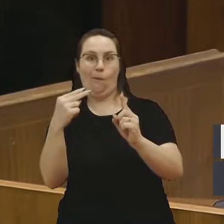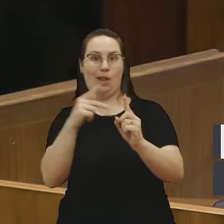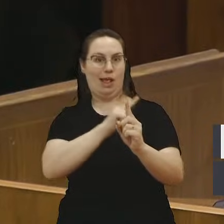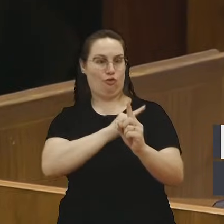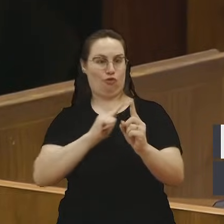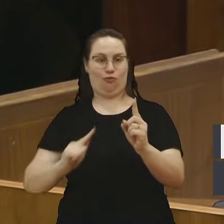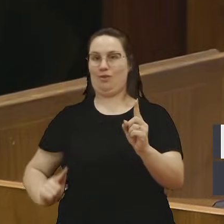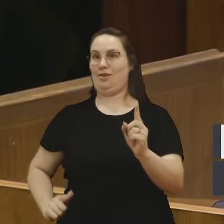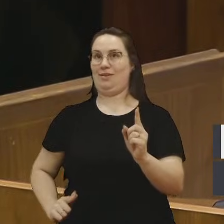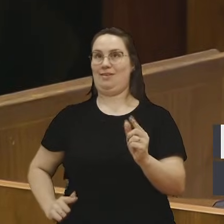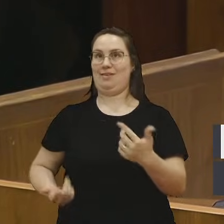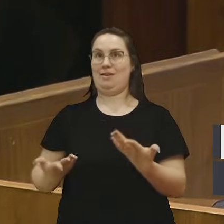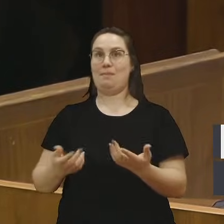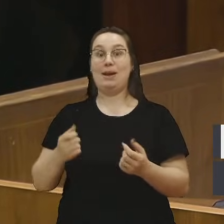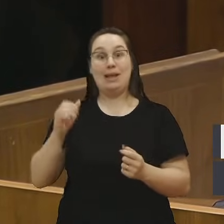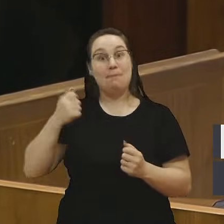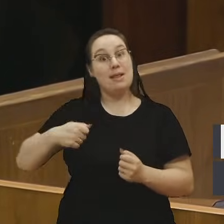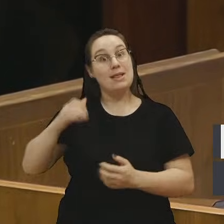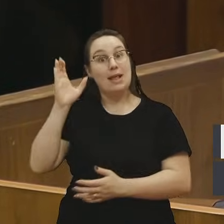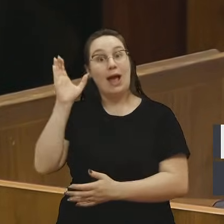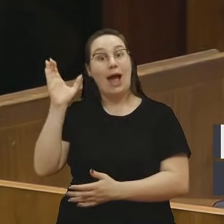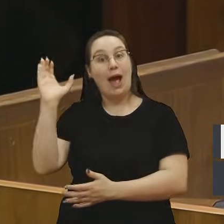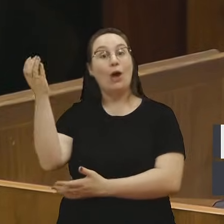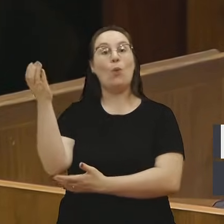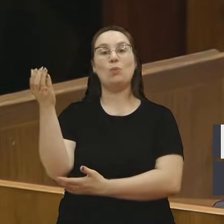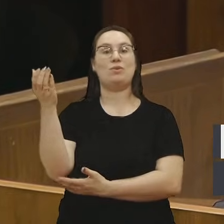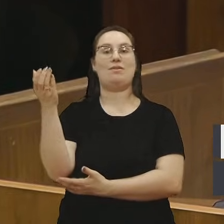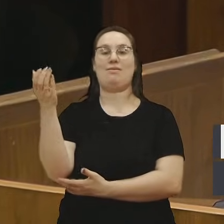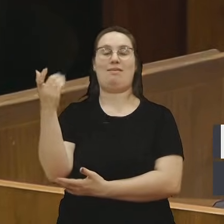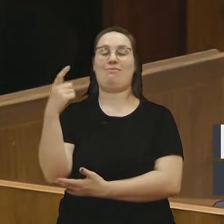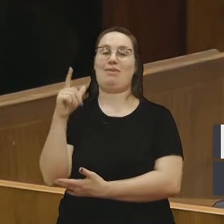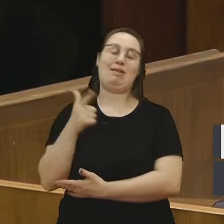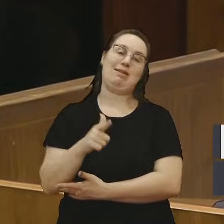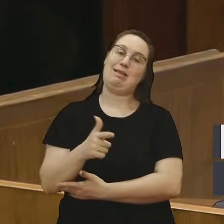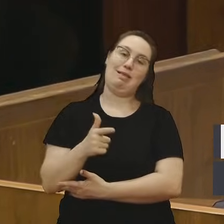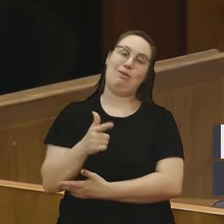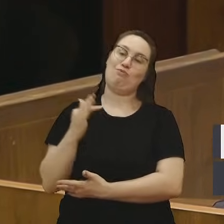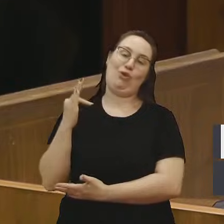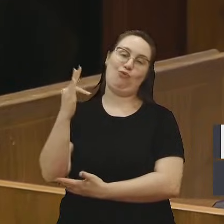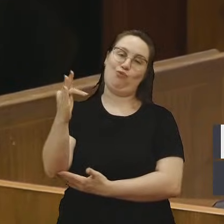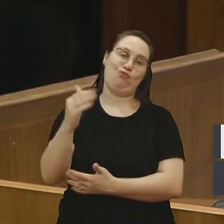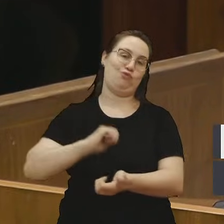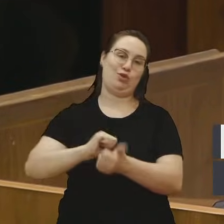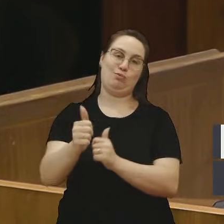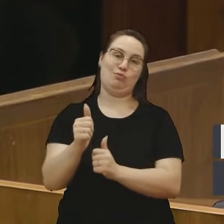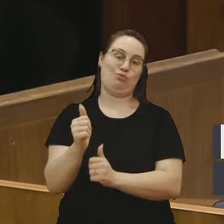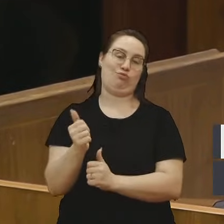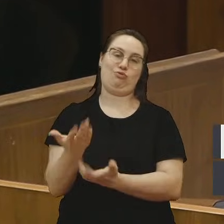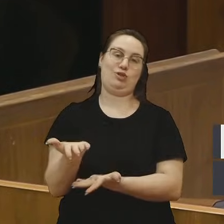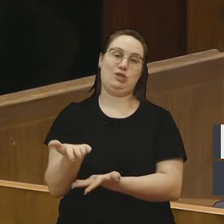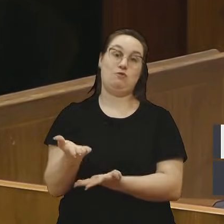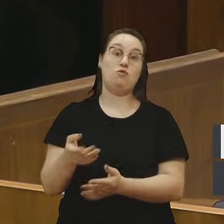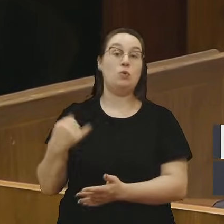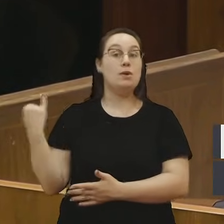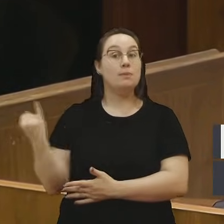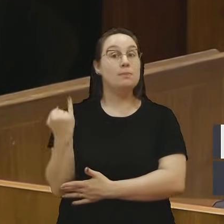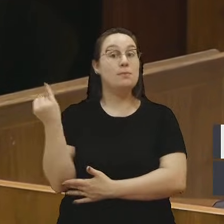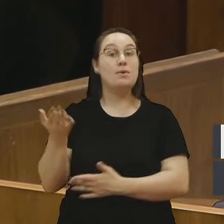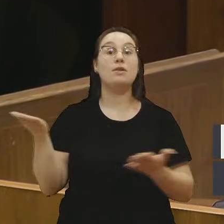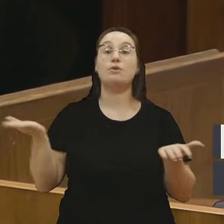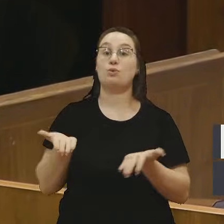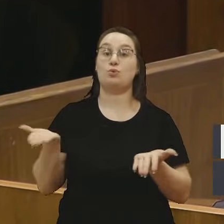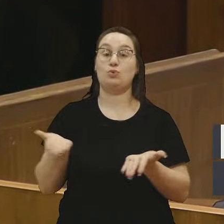governança para que isso aconteça, nós não teremos um futuro esportivo ali na frente. O mais importante hoje é